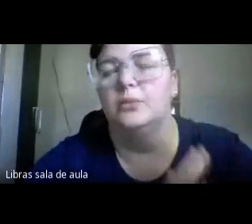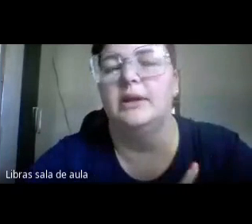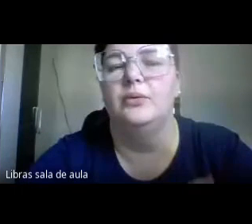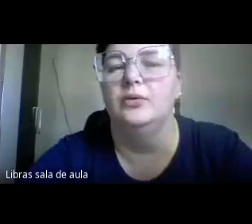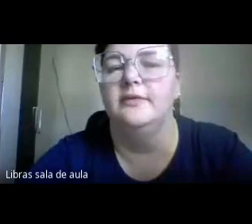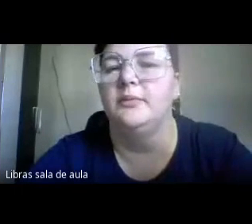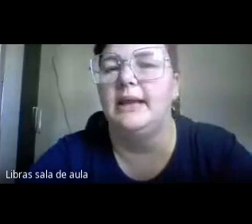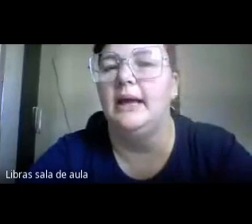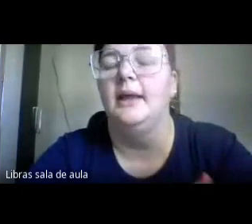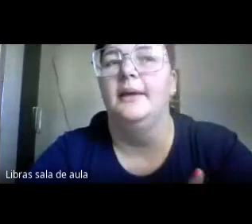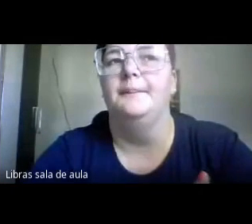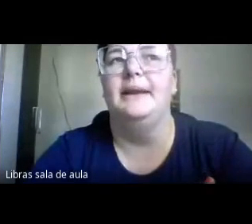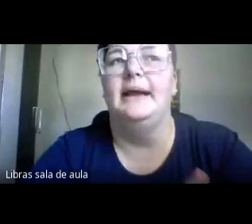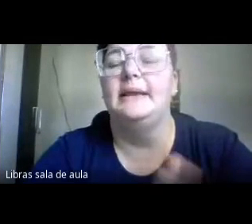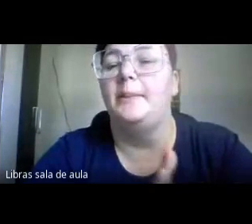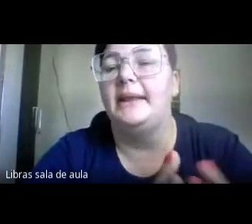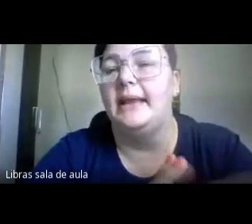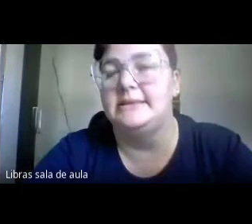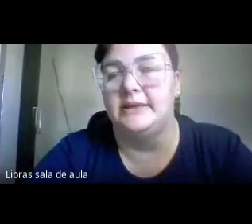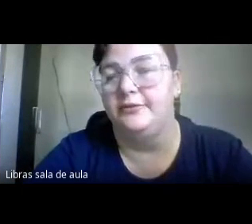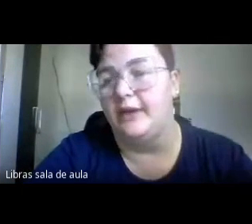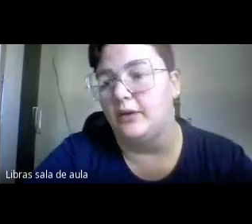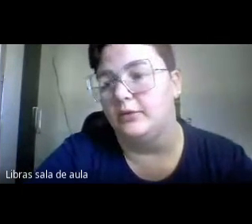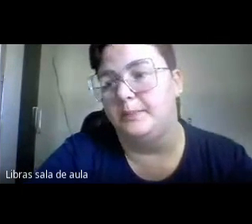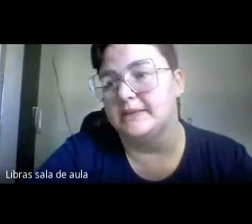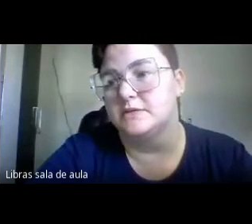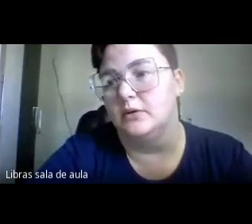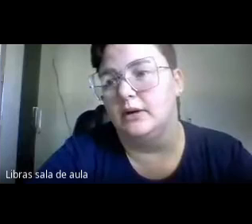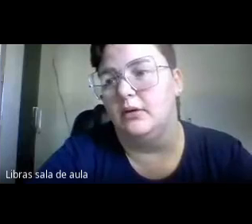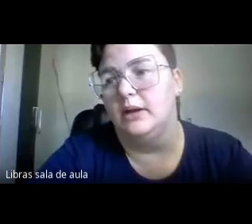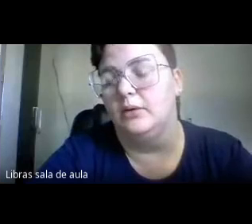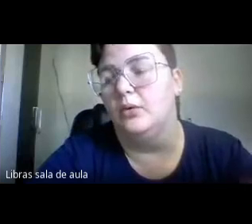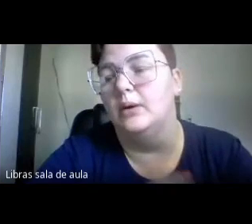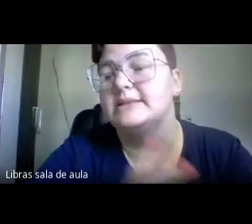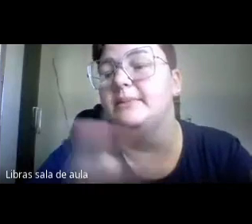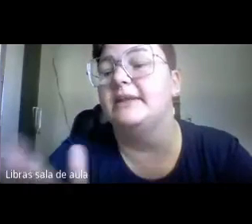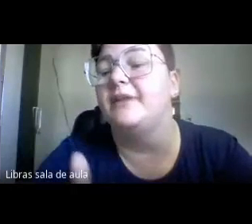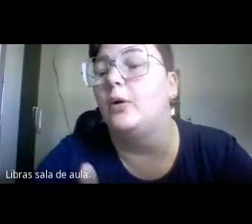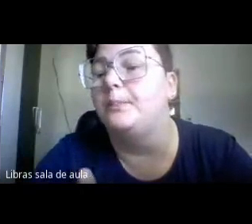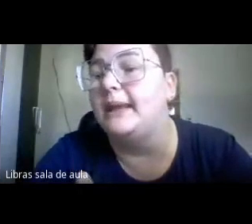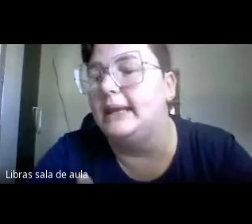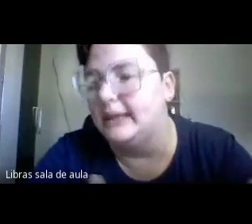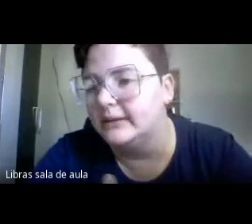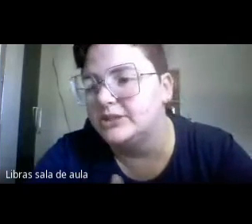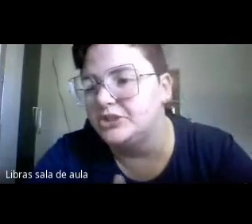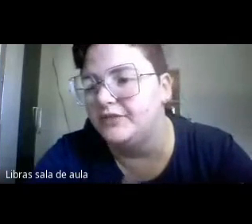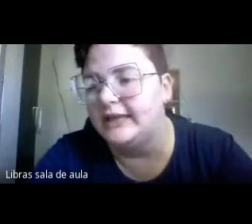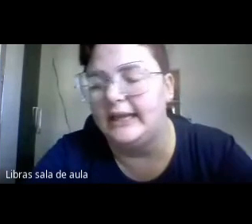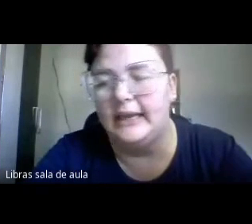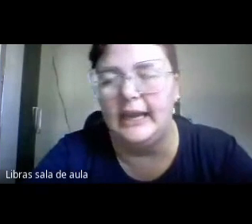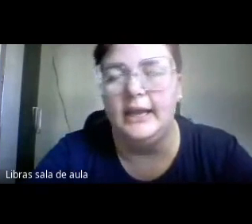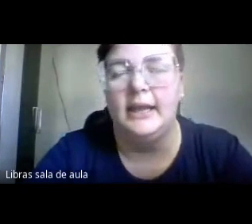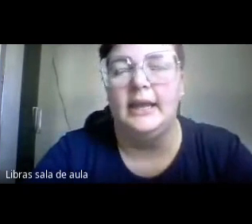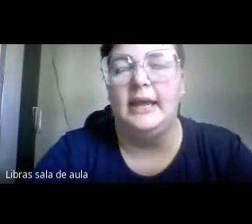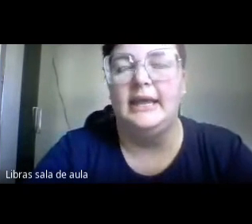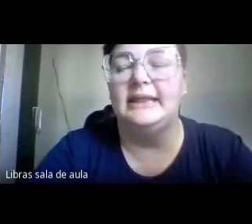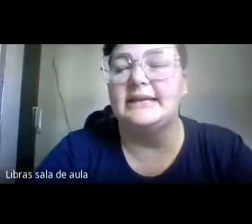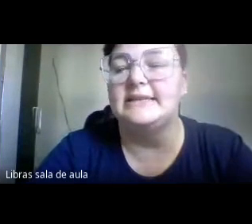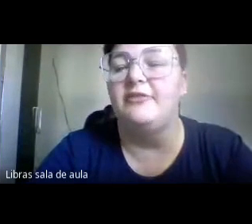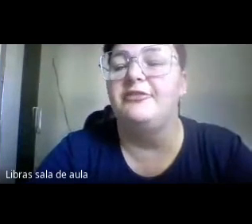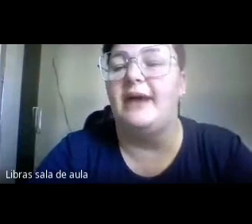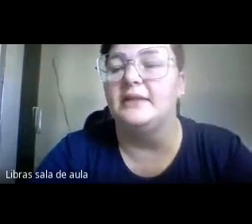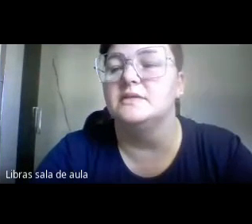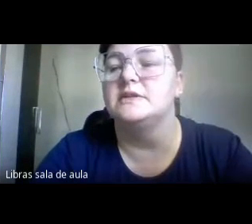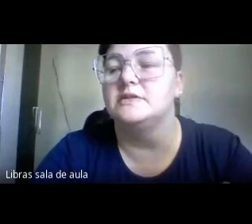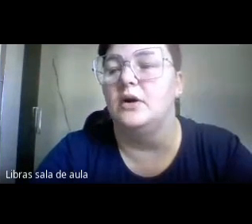do conteúdo, vamos lá, para a independência, que foi algo que passou agora, ou a Semana Farroupilha, que a gente vai ter, né? E